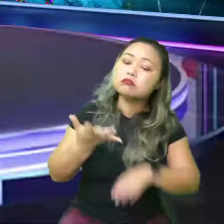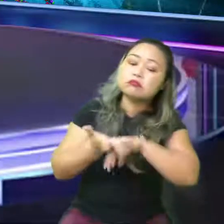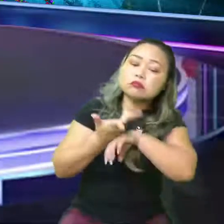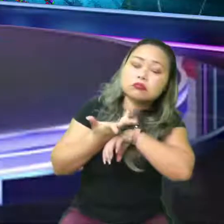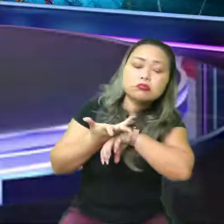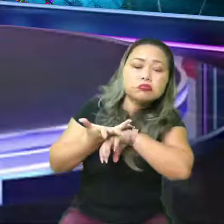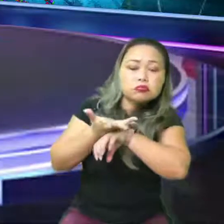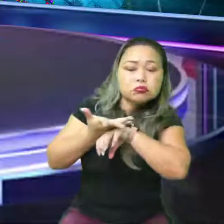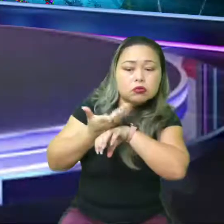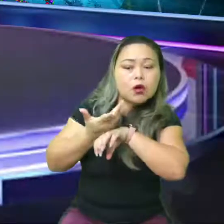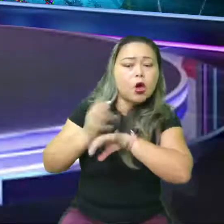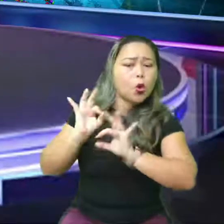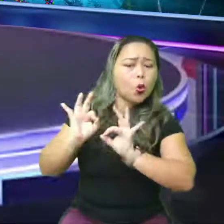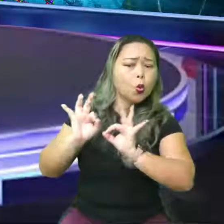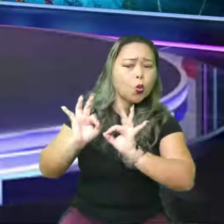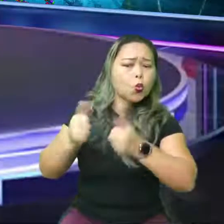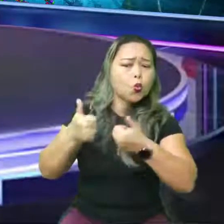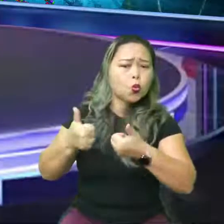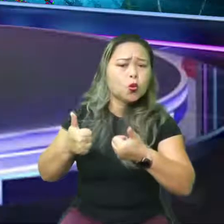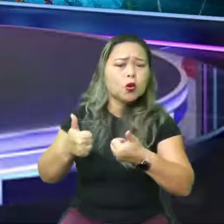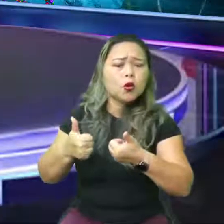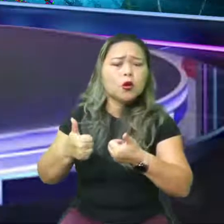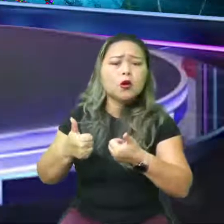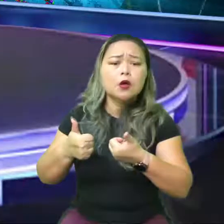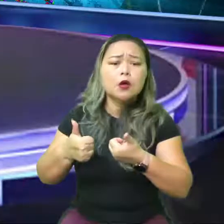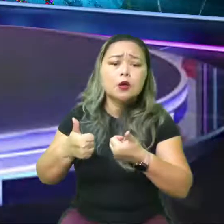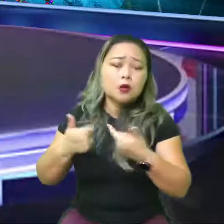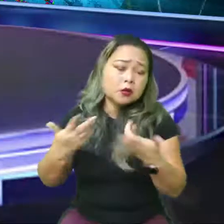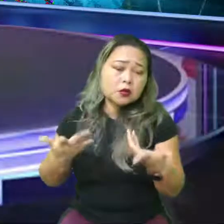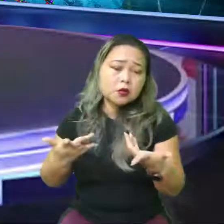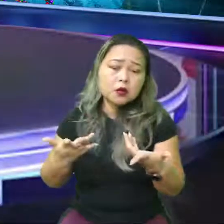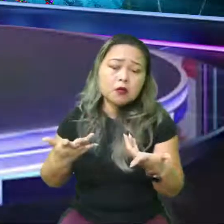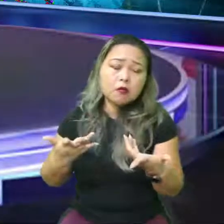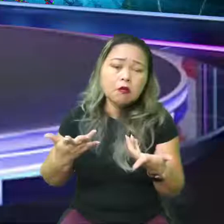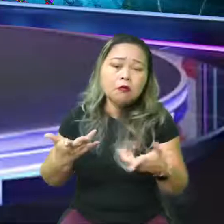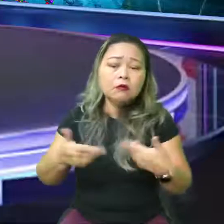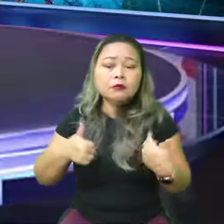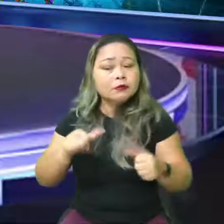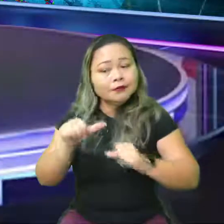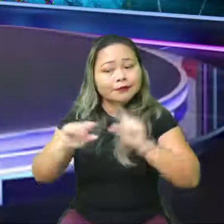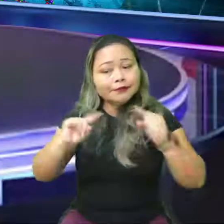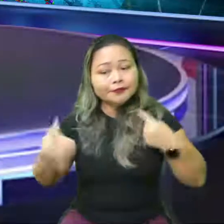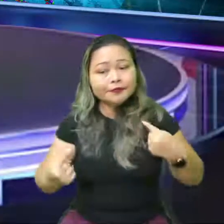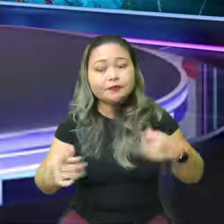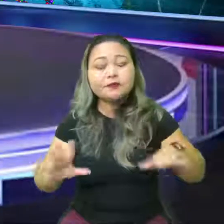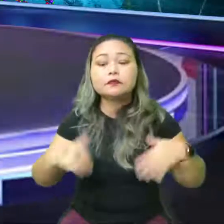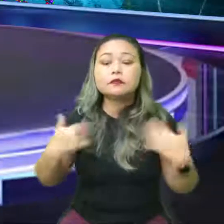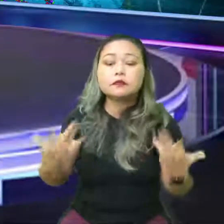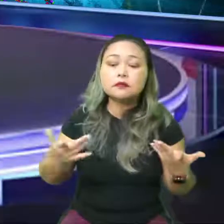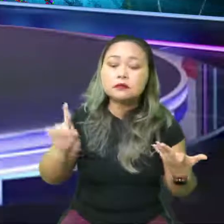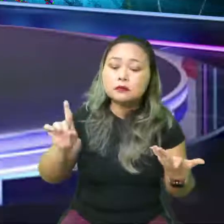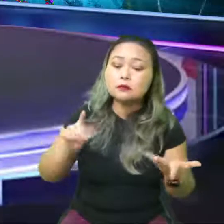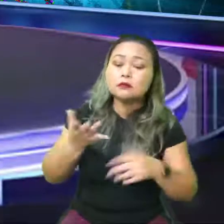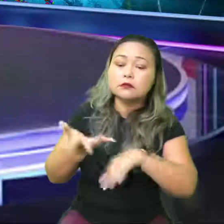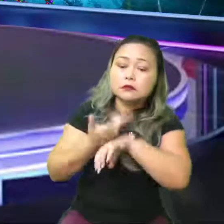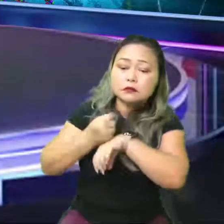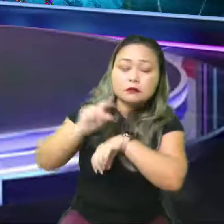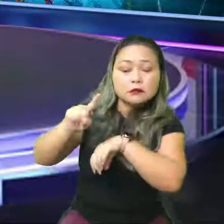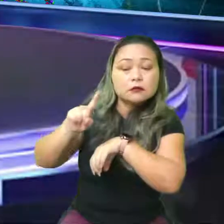disciplina top das tops, tá? Não podia dizer o contrário, né, galera? Então, essa